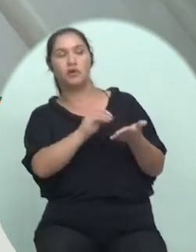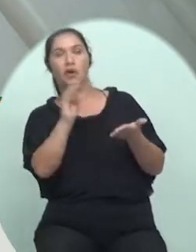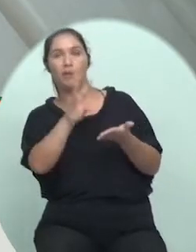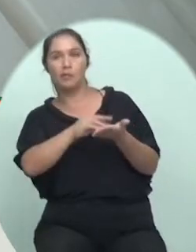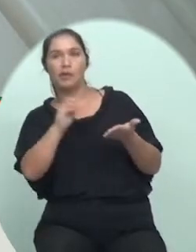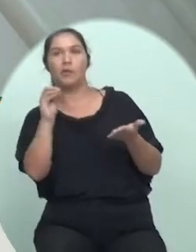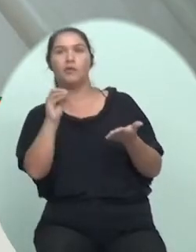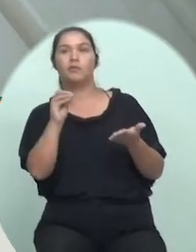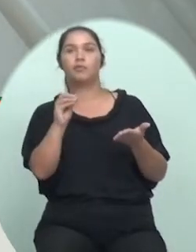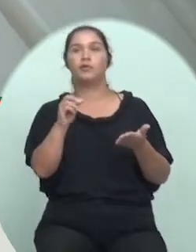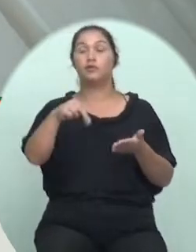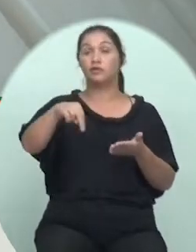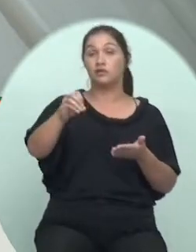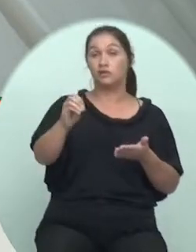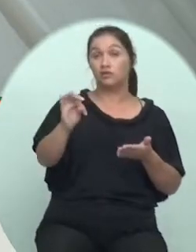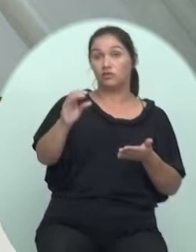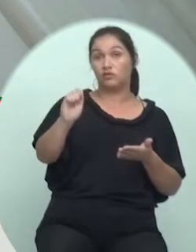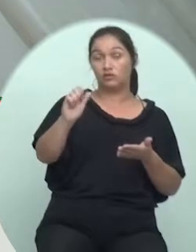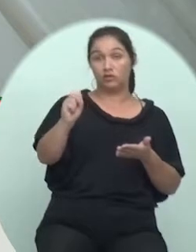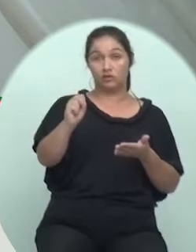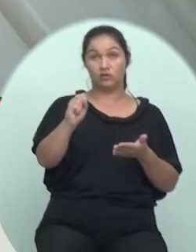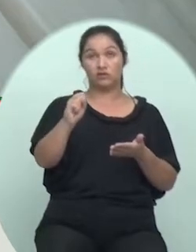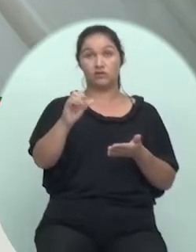notas fiscais das manutenções da máquina